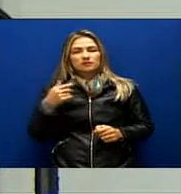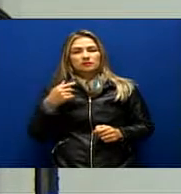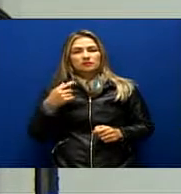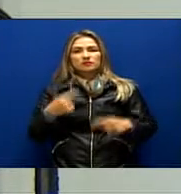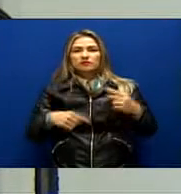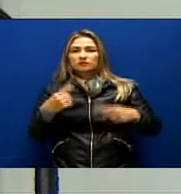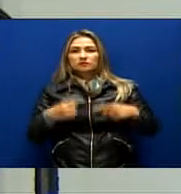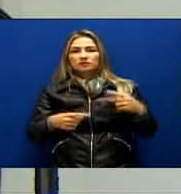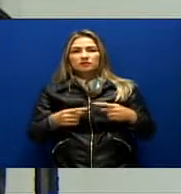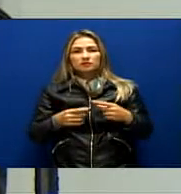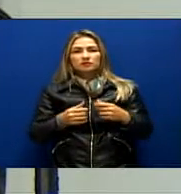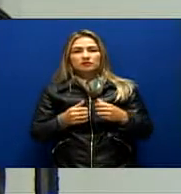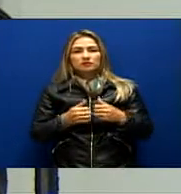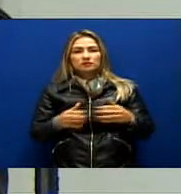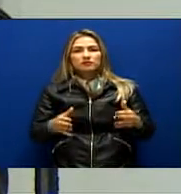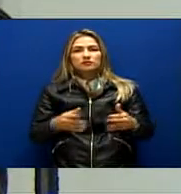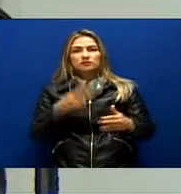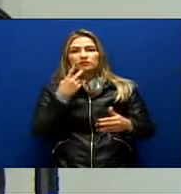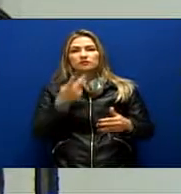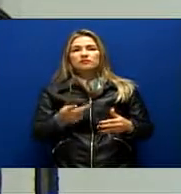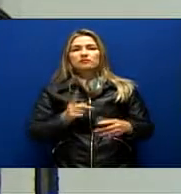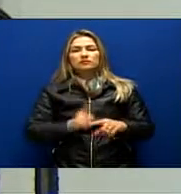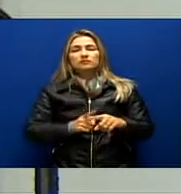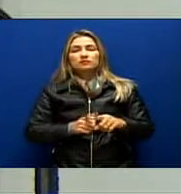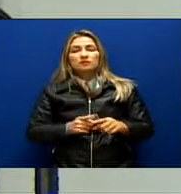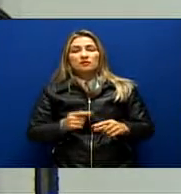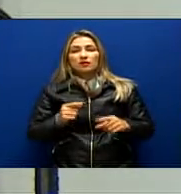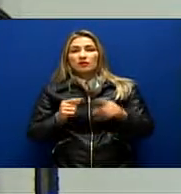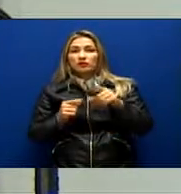relembrando. Por que me posiciono contrário?